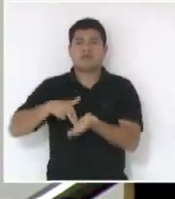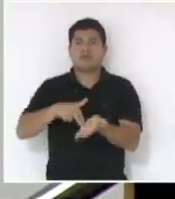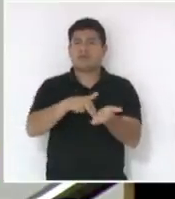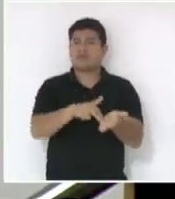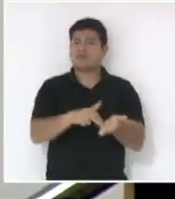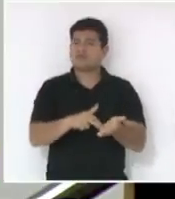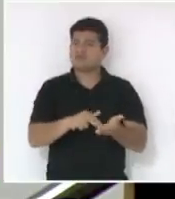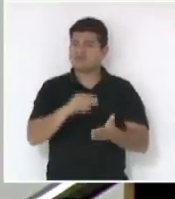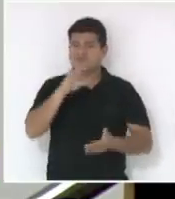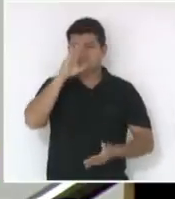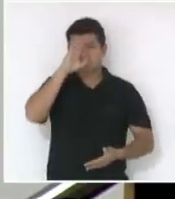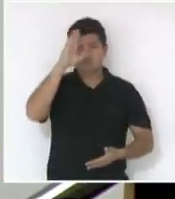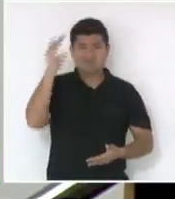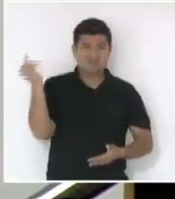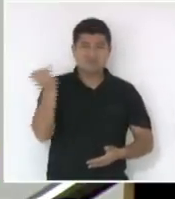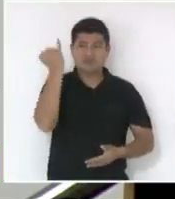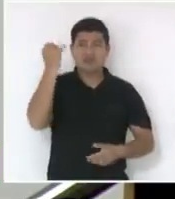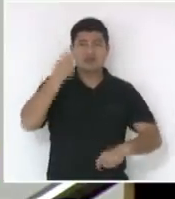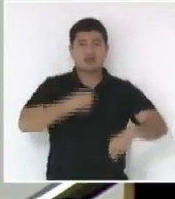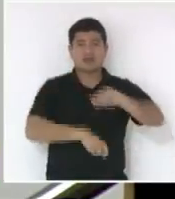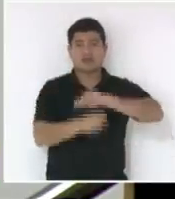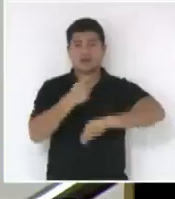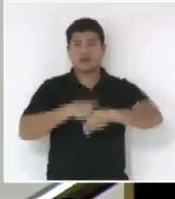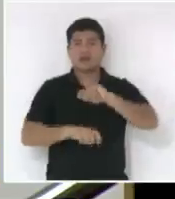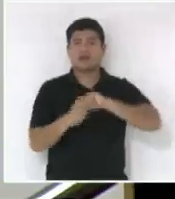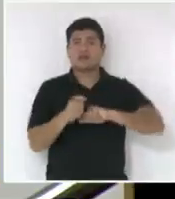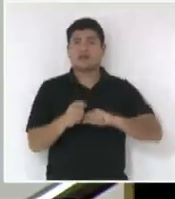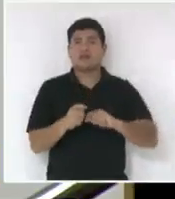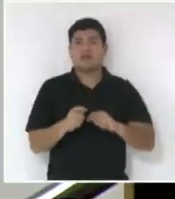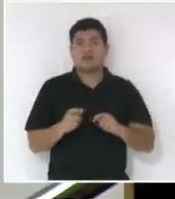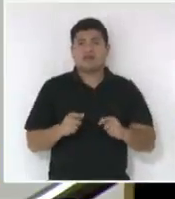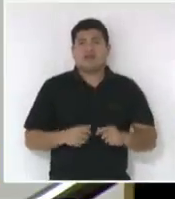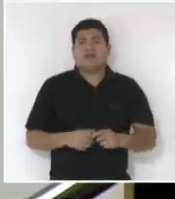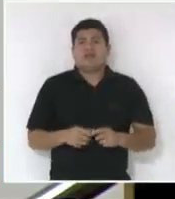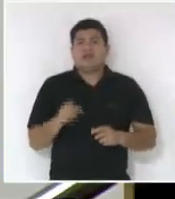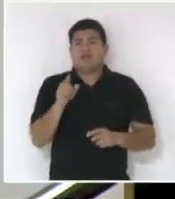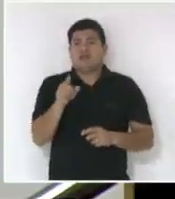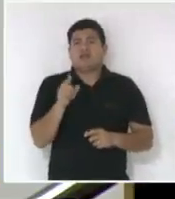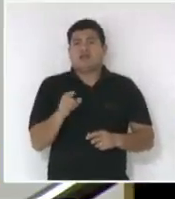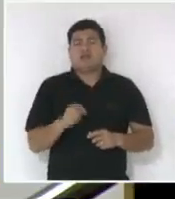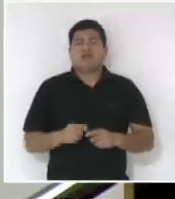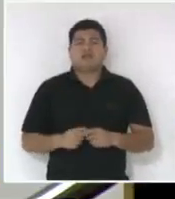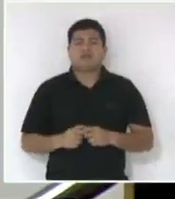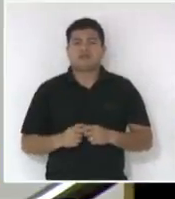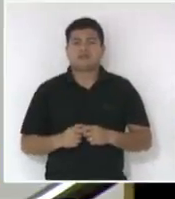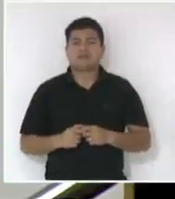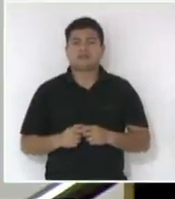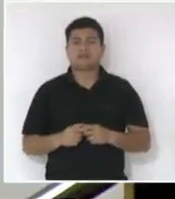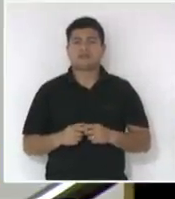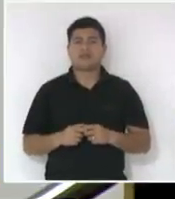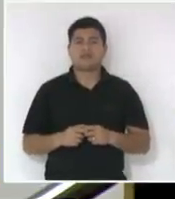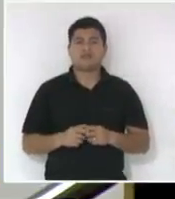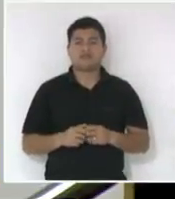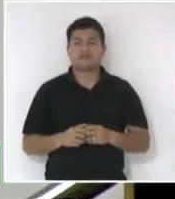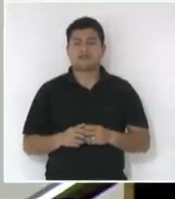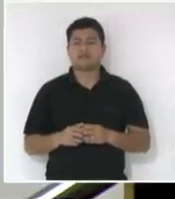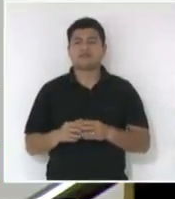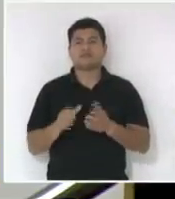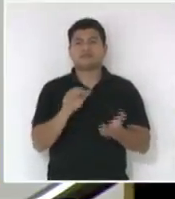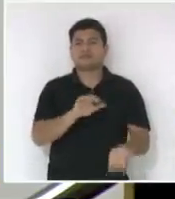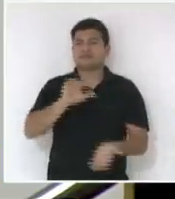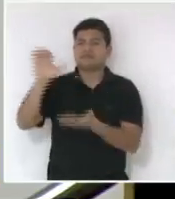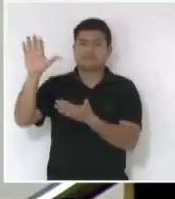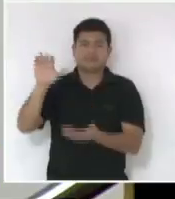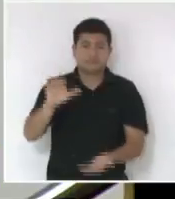a nossa economia, uma pista de carga e descarga, fundamental para a nossa economia. No entanto,